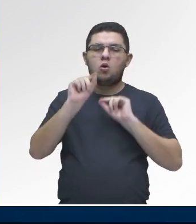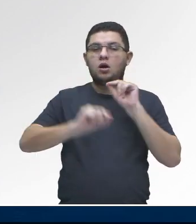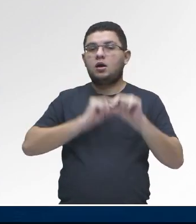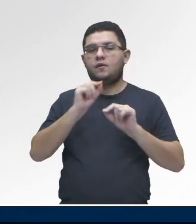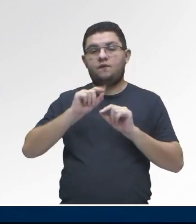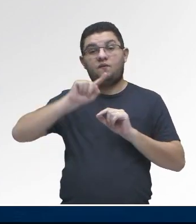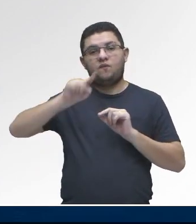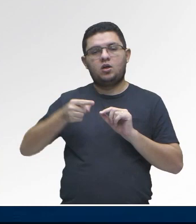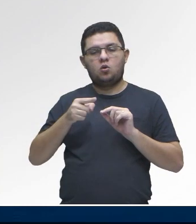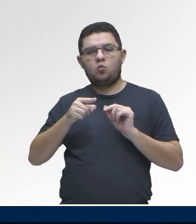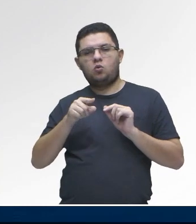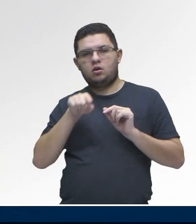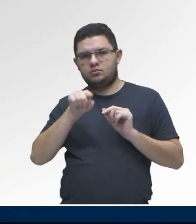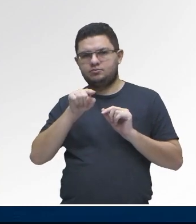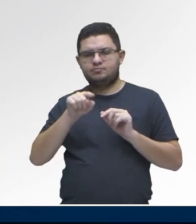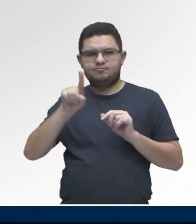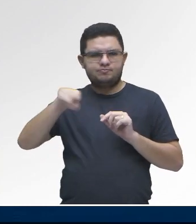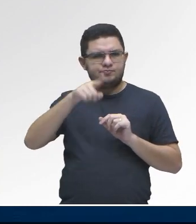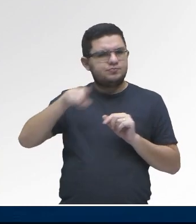Vamos apagar a vírgula.